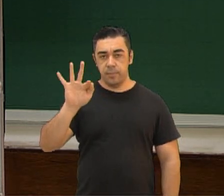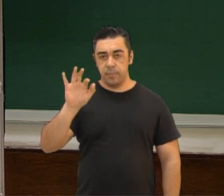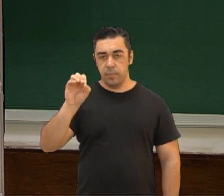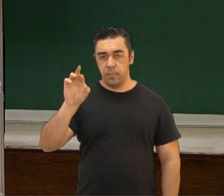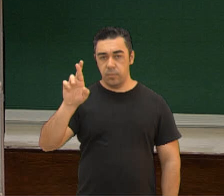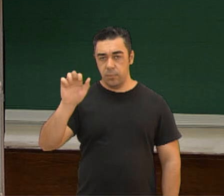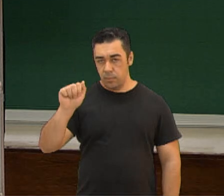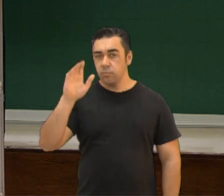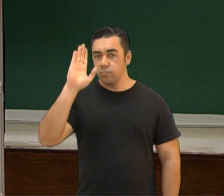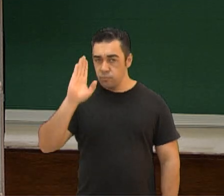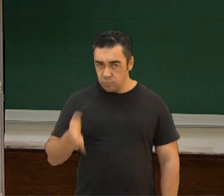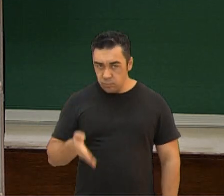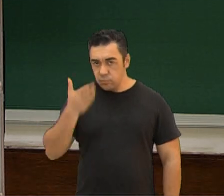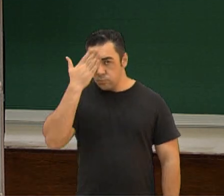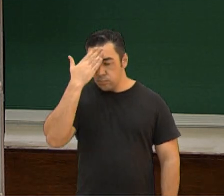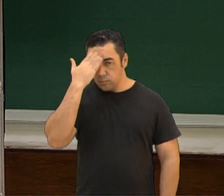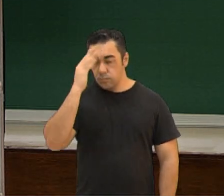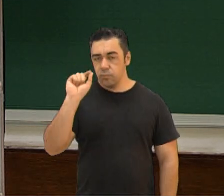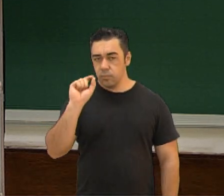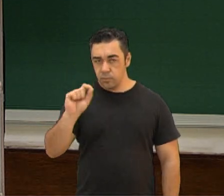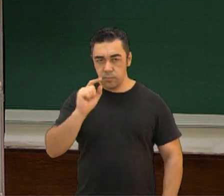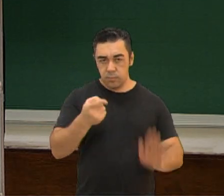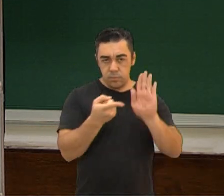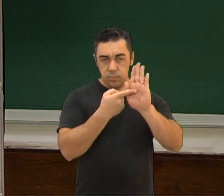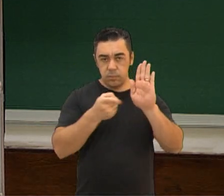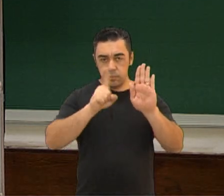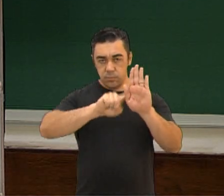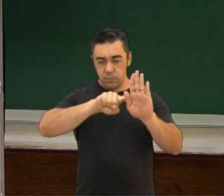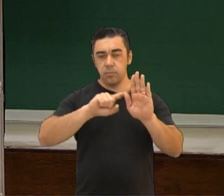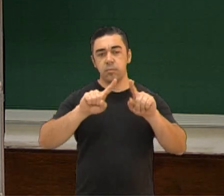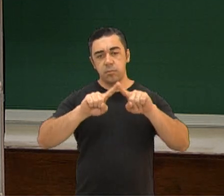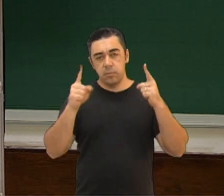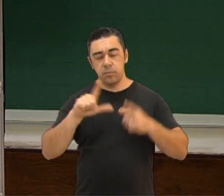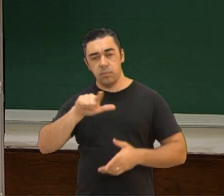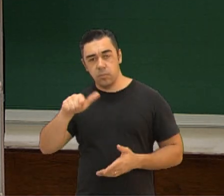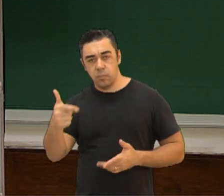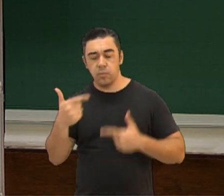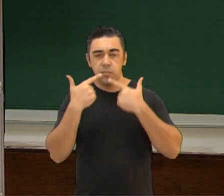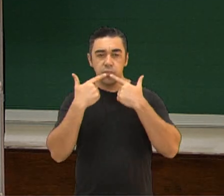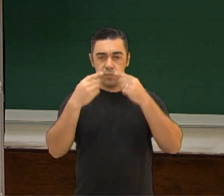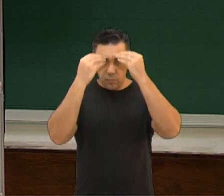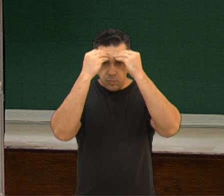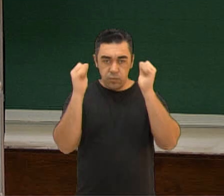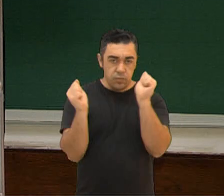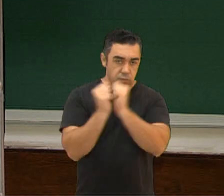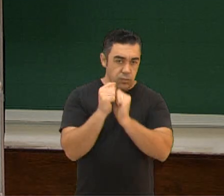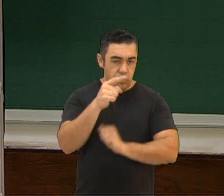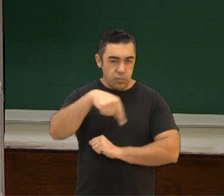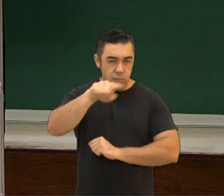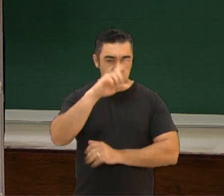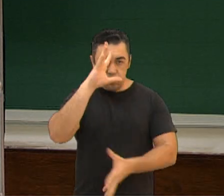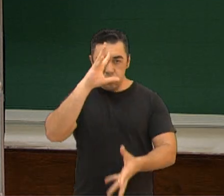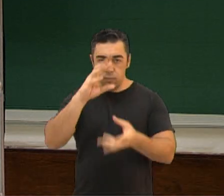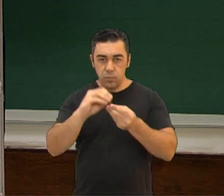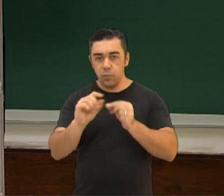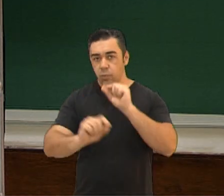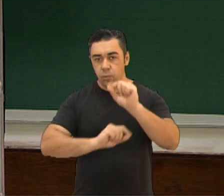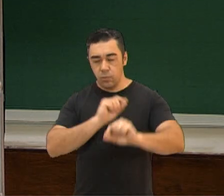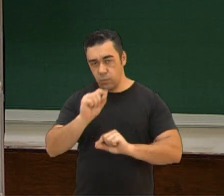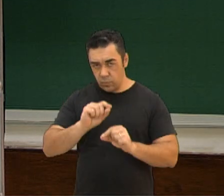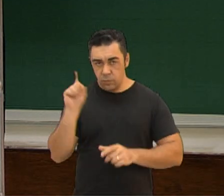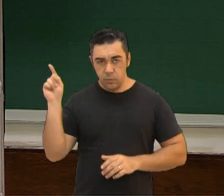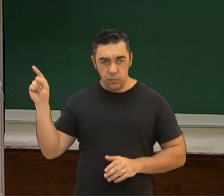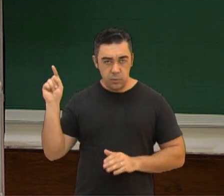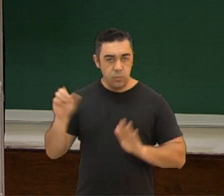sempre traz novas explicações, né, outras linguagens aqui, para fazer com que vocês de fato compreendam, né, e se apropriem aí